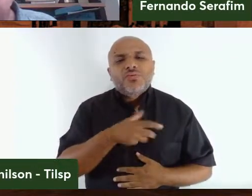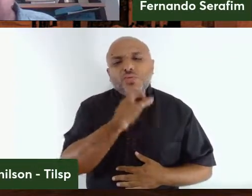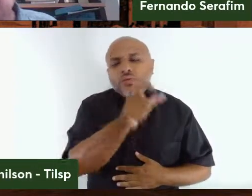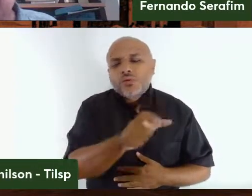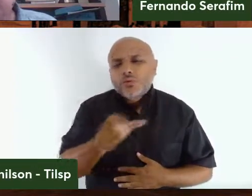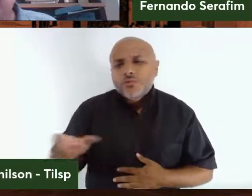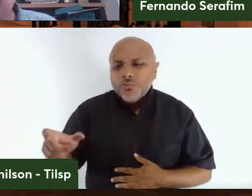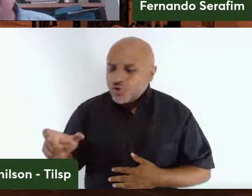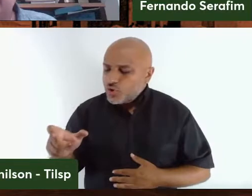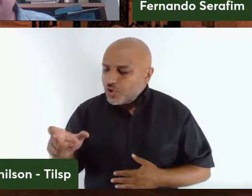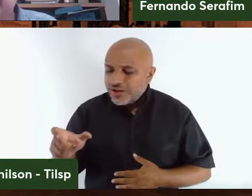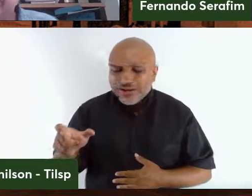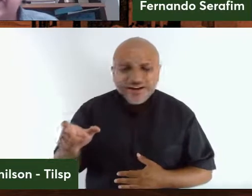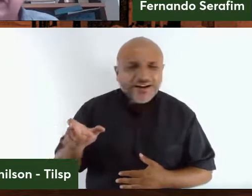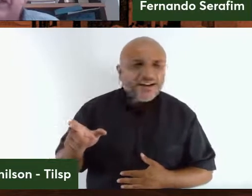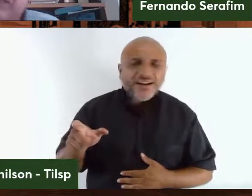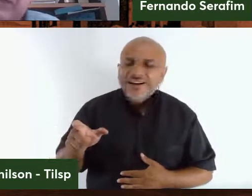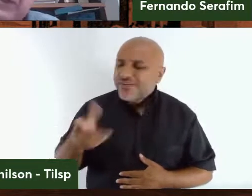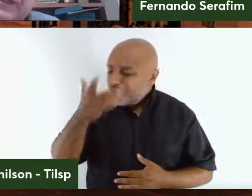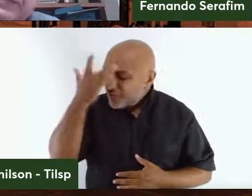Muitas pessoas reais,